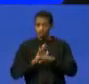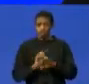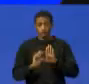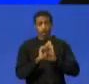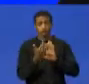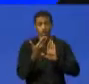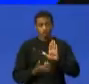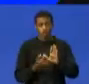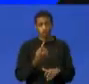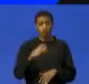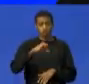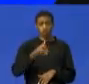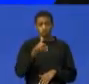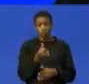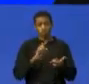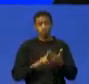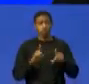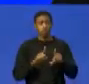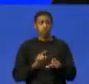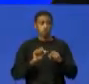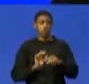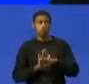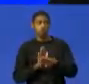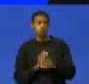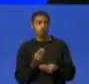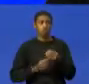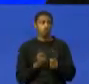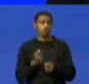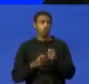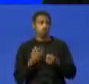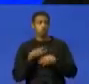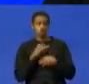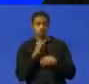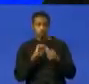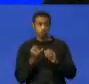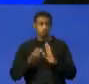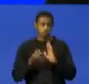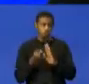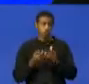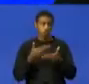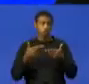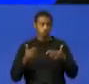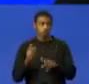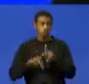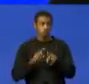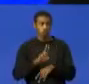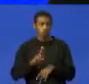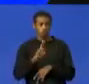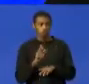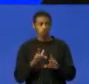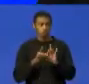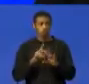Constituição. Ele é financiado com recursos arrecadados por meio dos impostos pagos pela população à